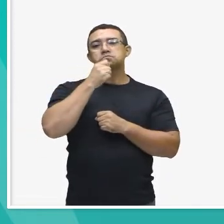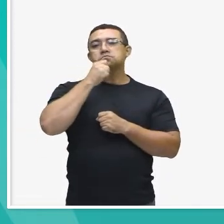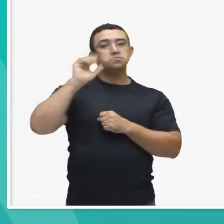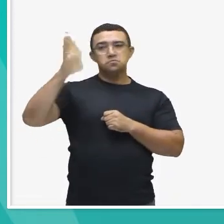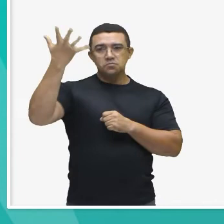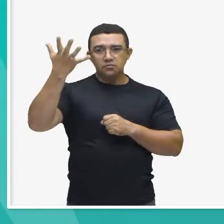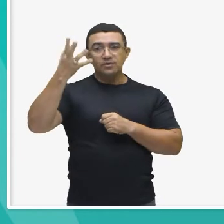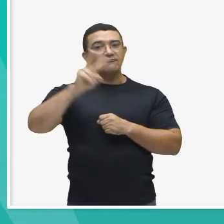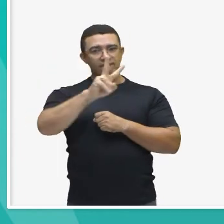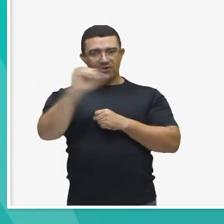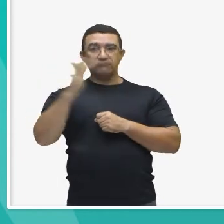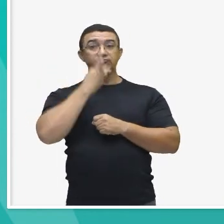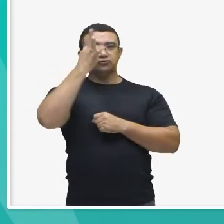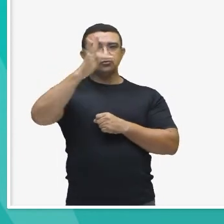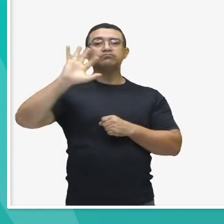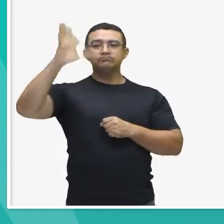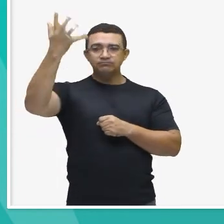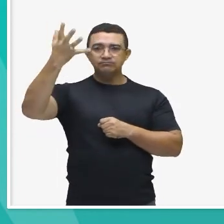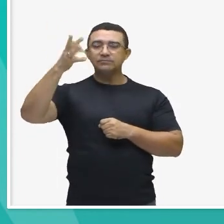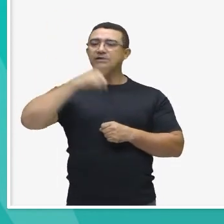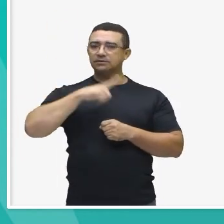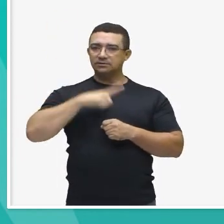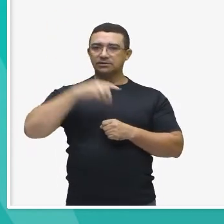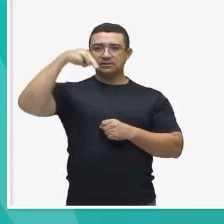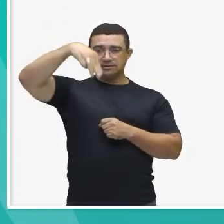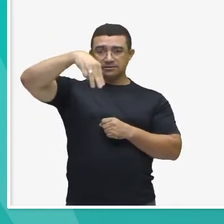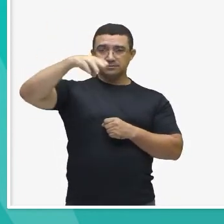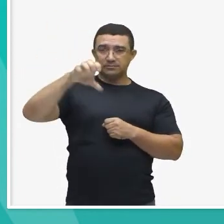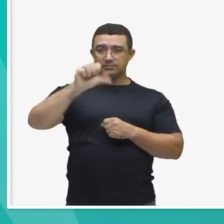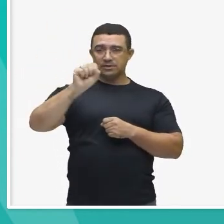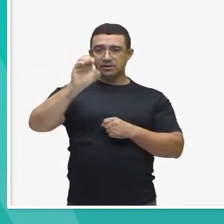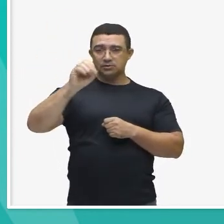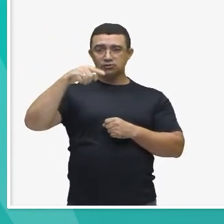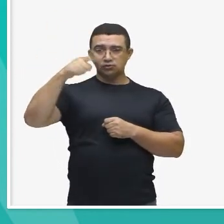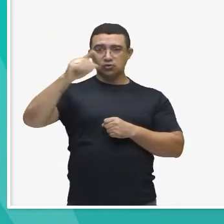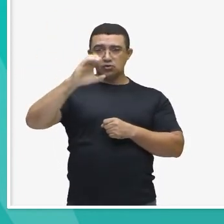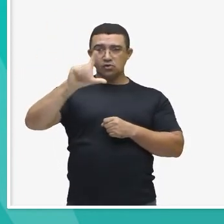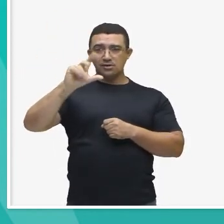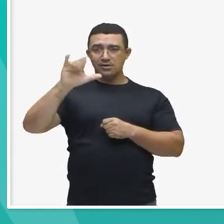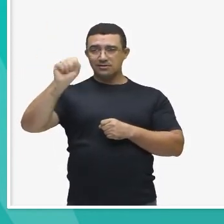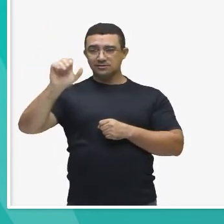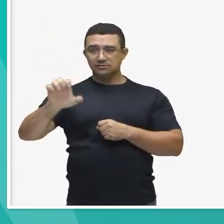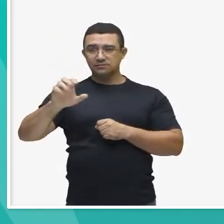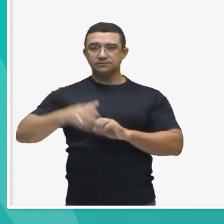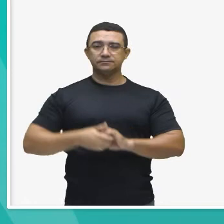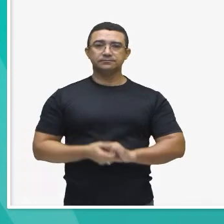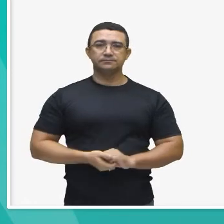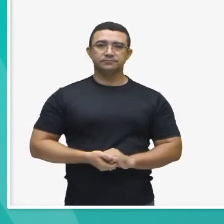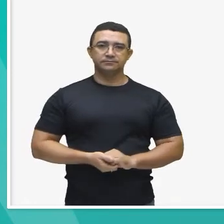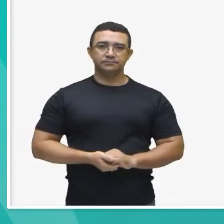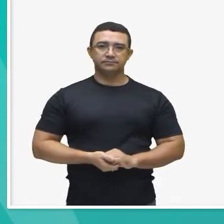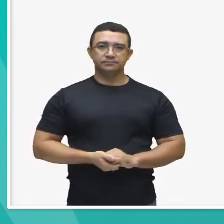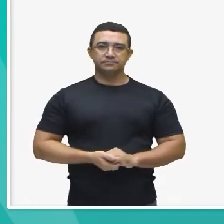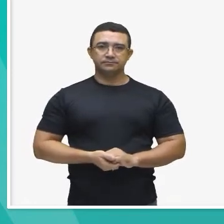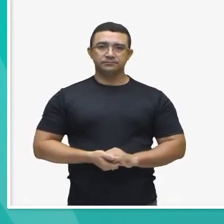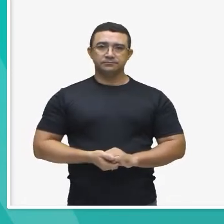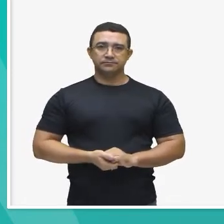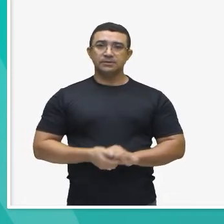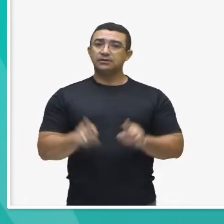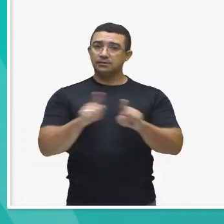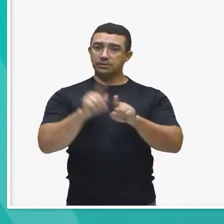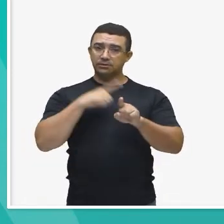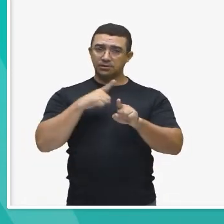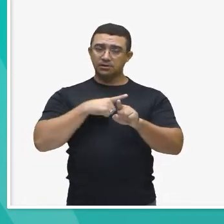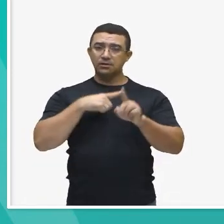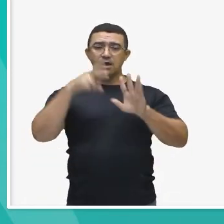Então, nesse caso aí, nós temos a mesóclise, que vem no meio do verbo, tá certo? O pronome oblíquo átono. E nós temos o